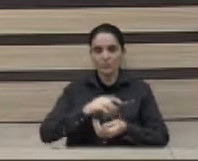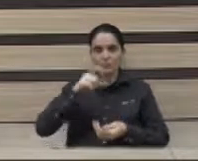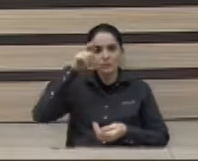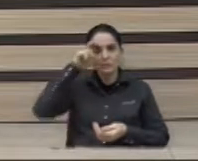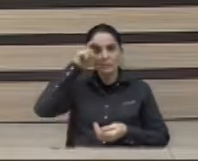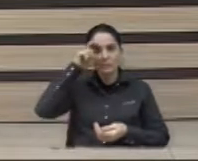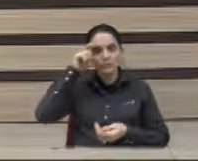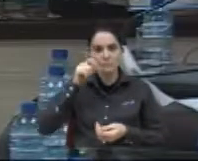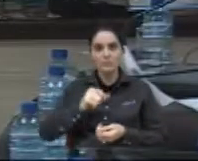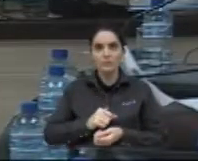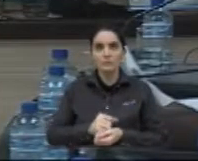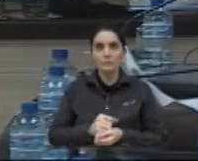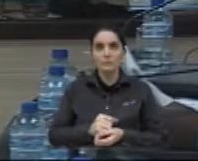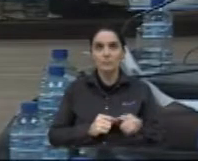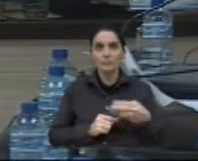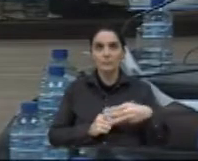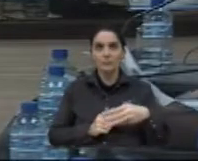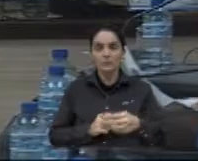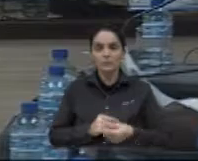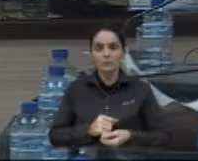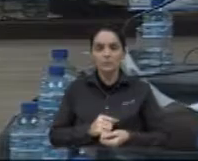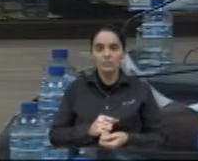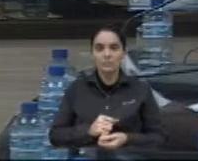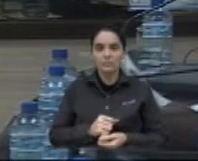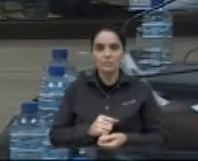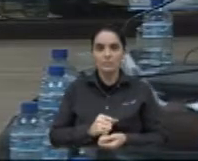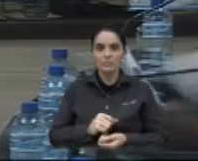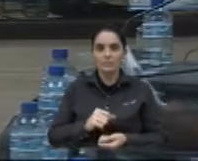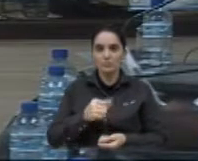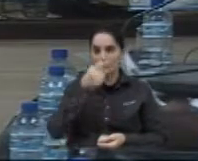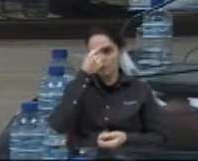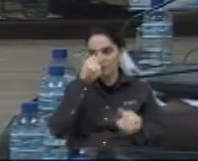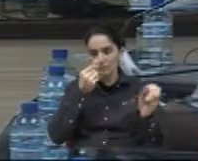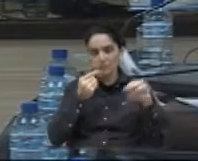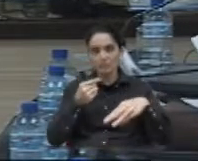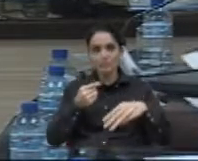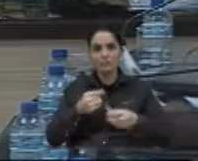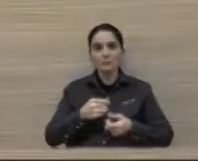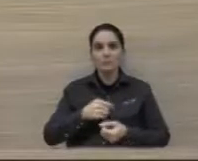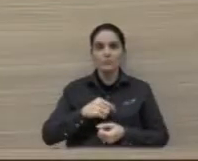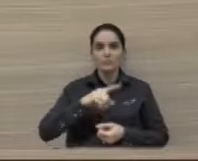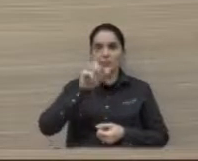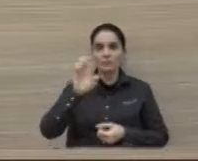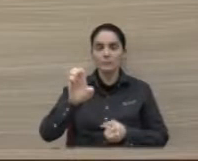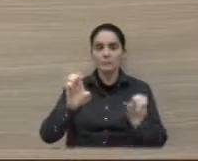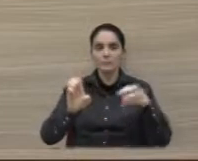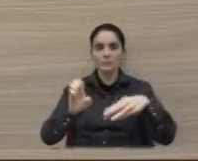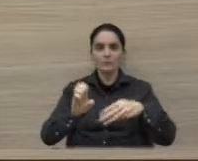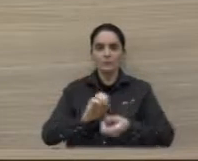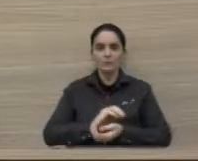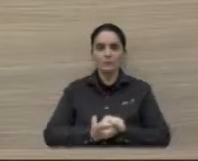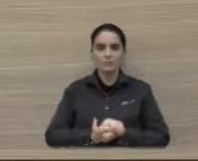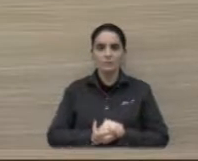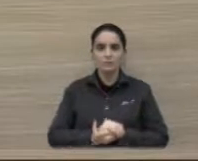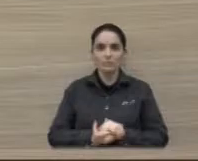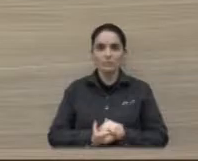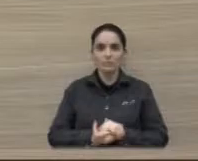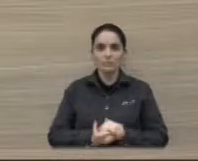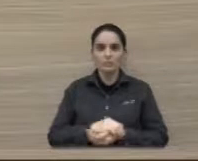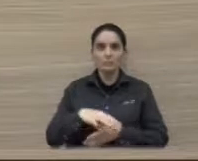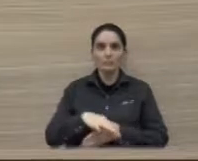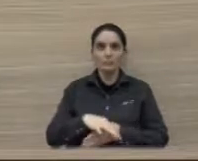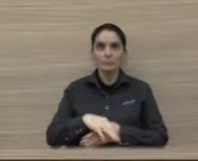Zaini. Sim. Vereador Edivaldo Soares. Sim. Vereador José Roberto. Sim. Havendo anuência do...